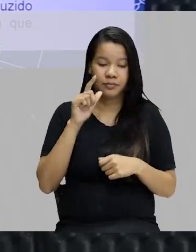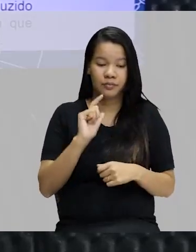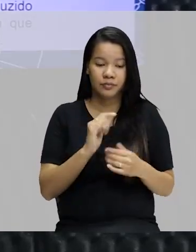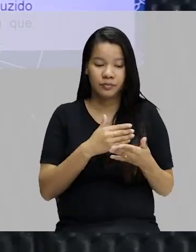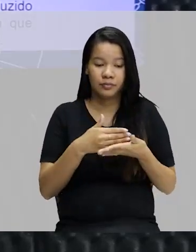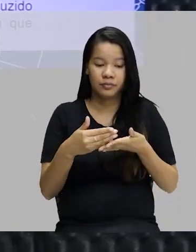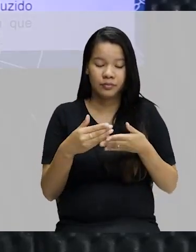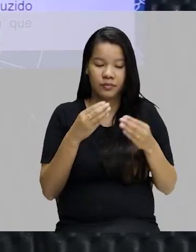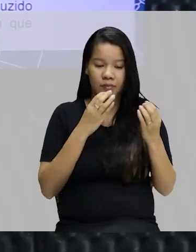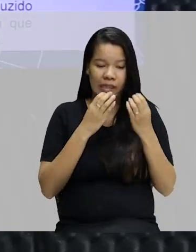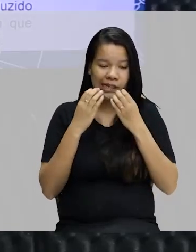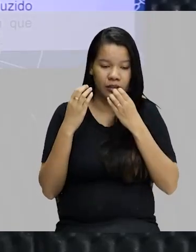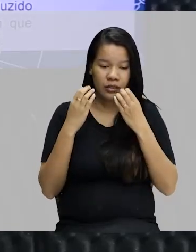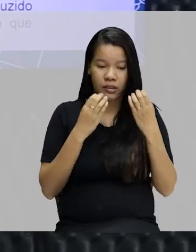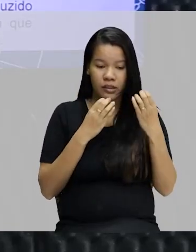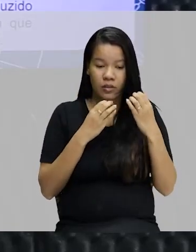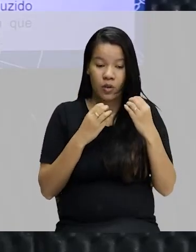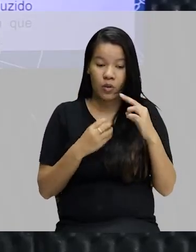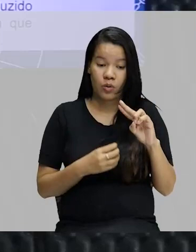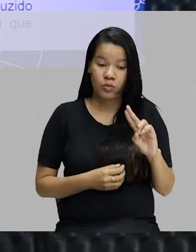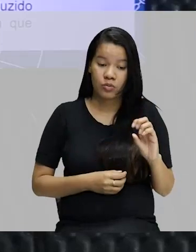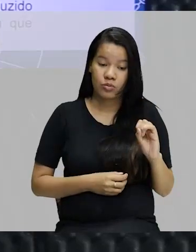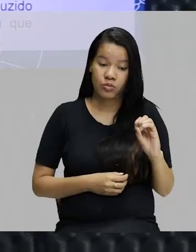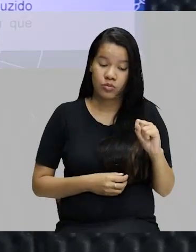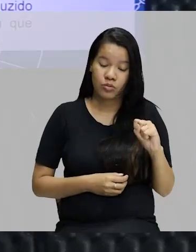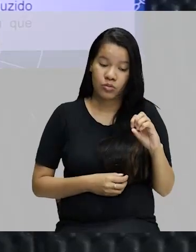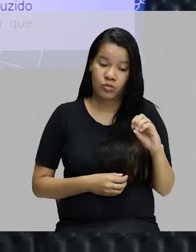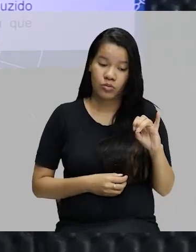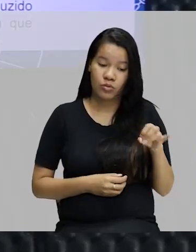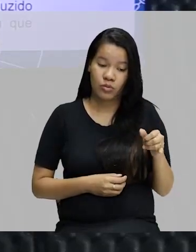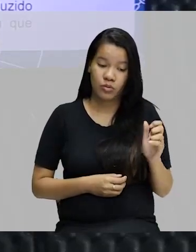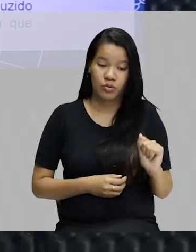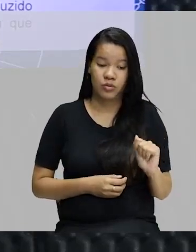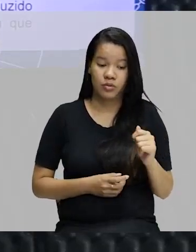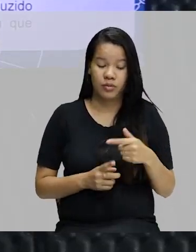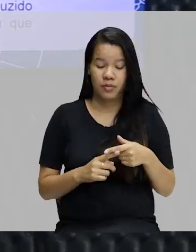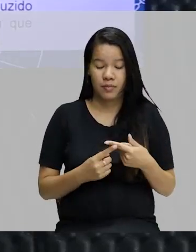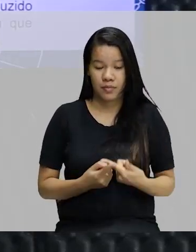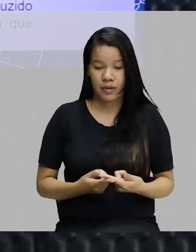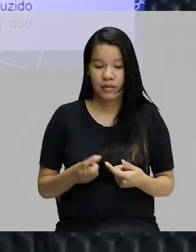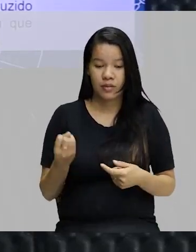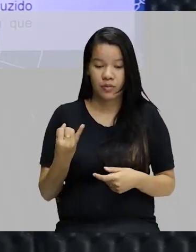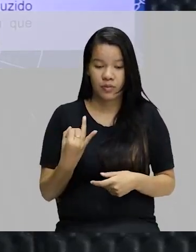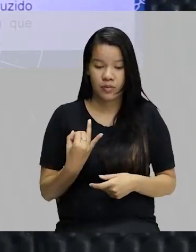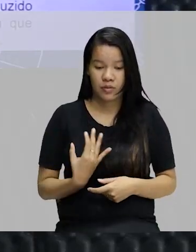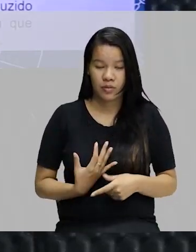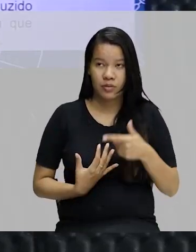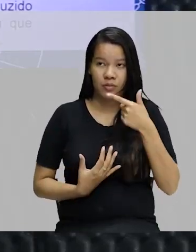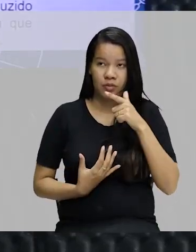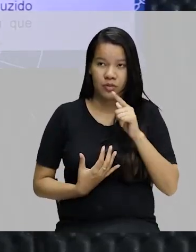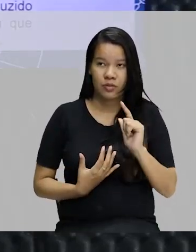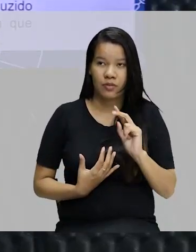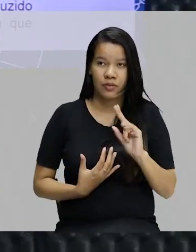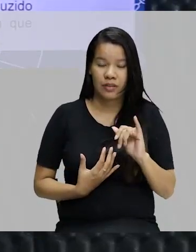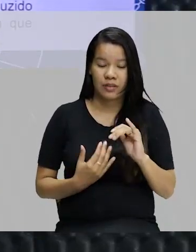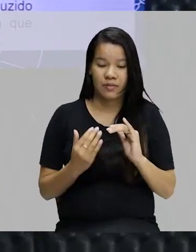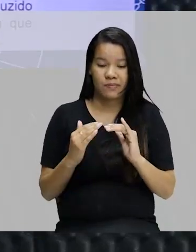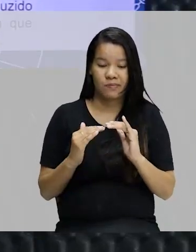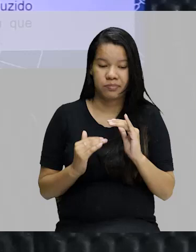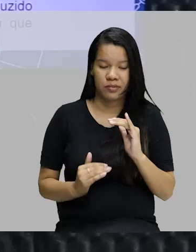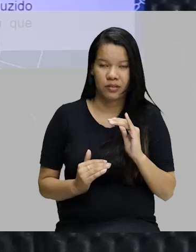certo? A partir da soja. Só que a quantidade obtida vai ser